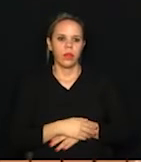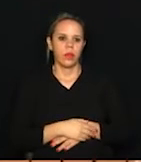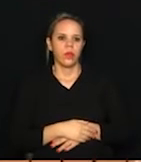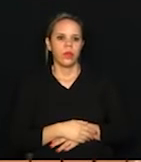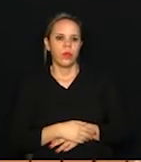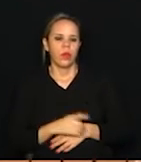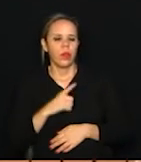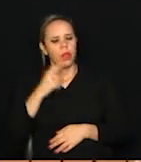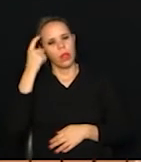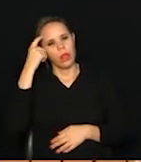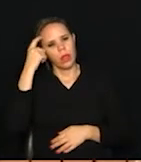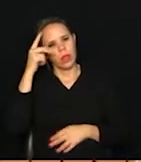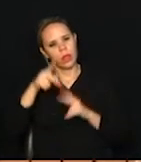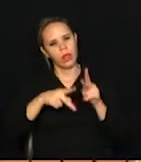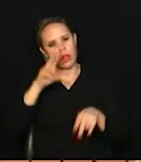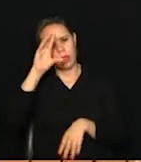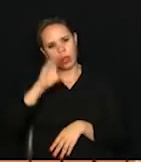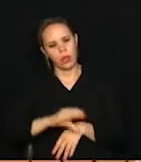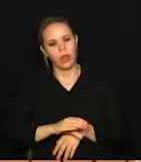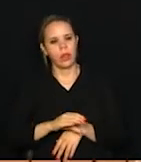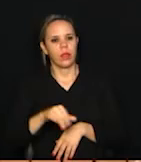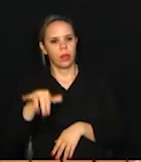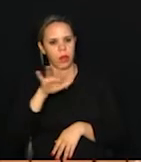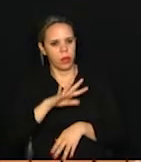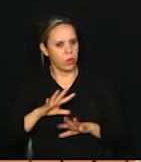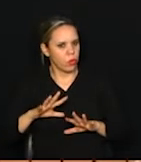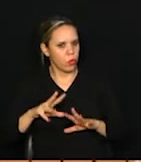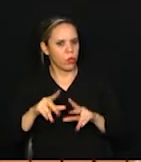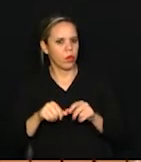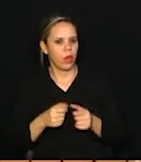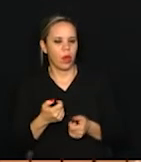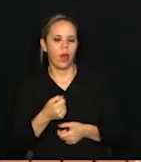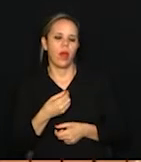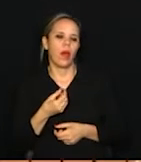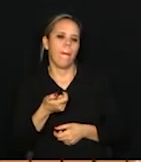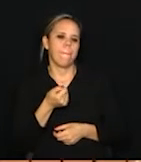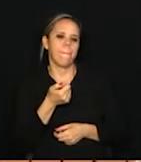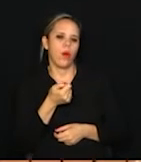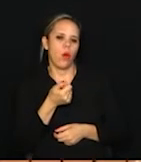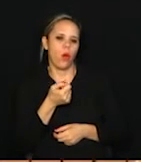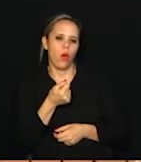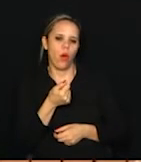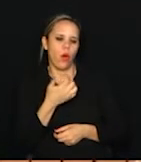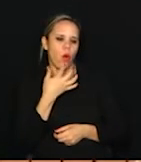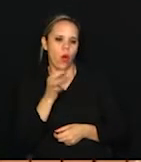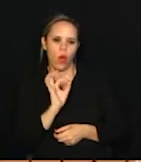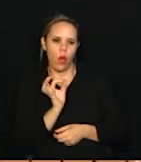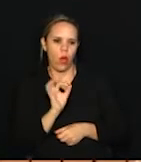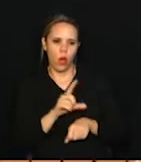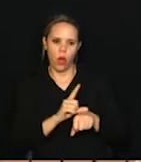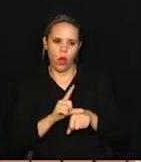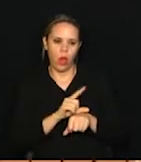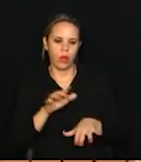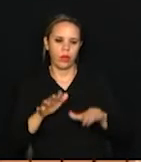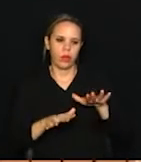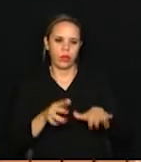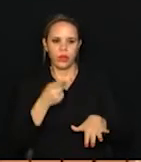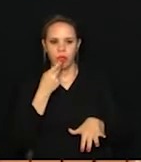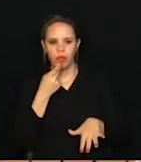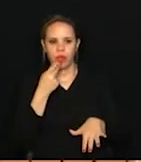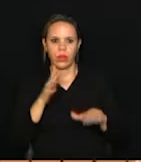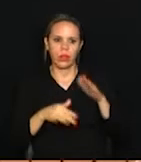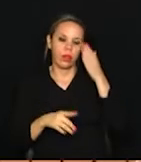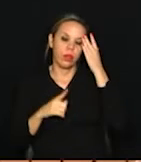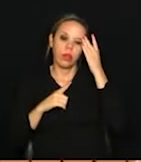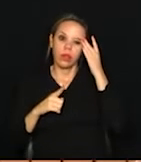tem na cabeça do cidadão comum, que às vezes tem pouco conhecimento sobre a legislação, é de que, por vezes, falam que